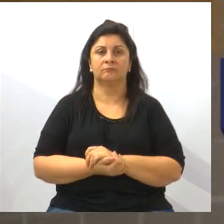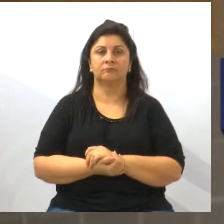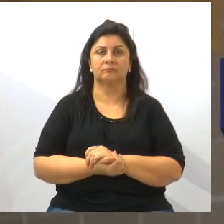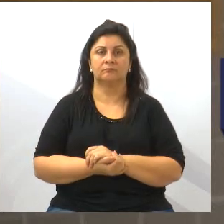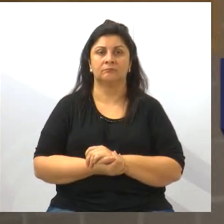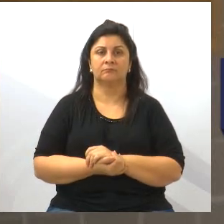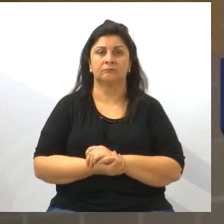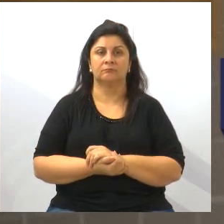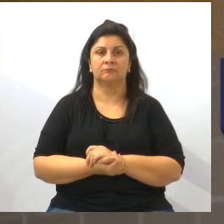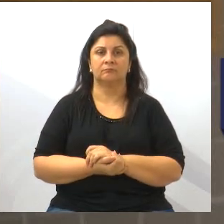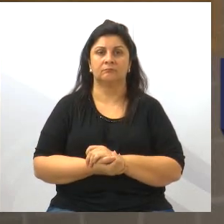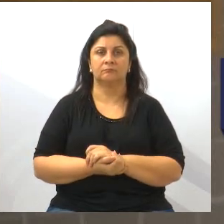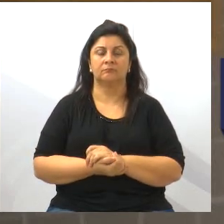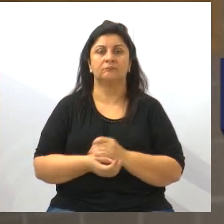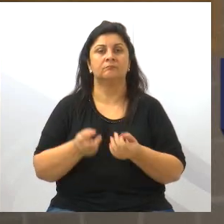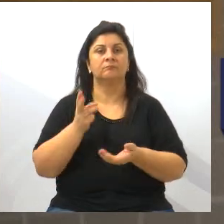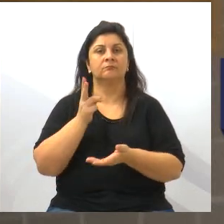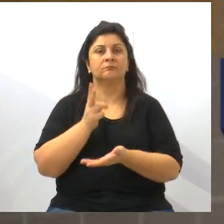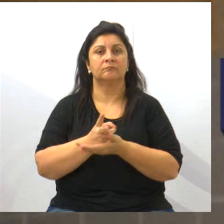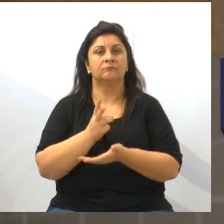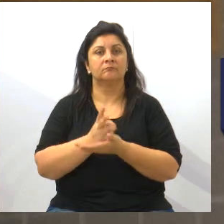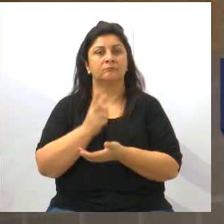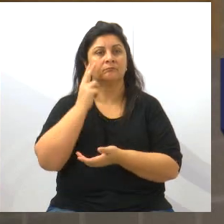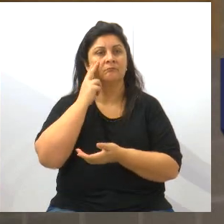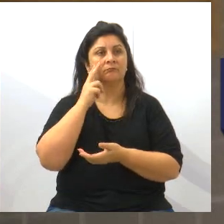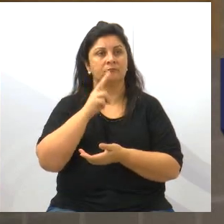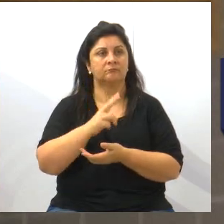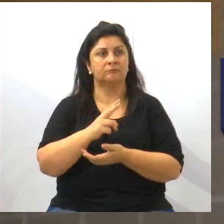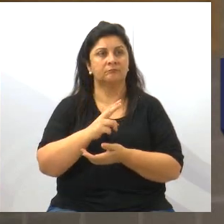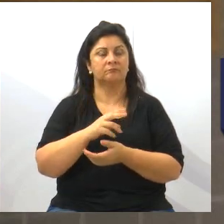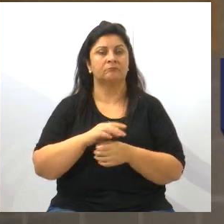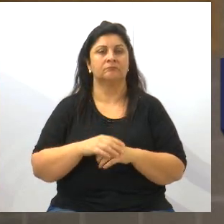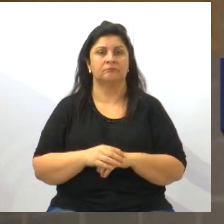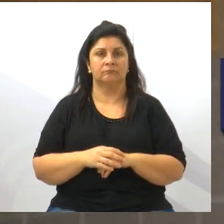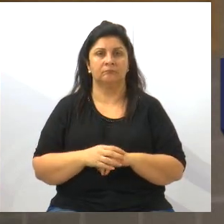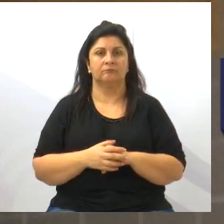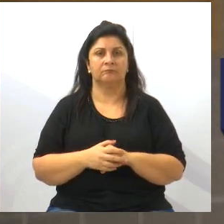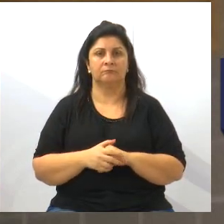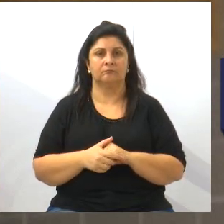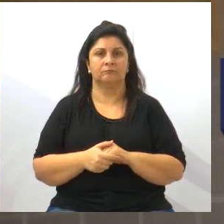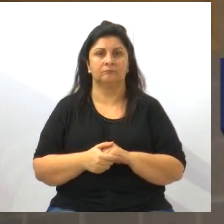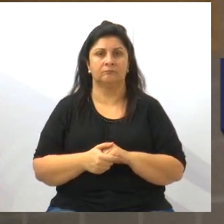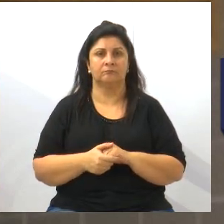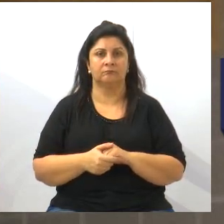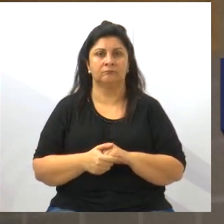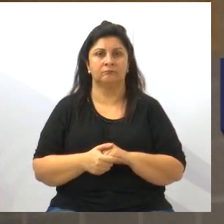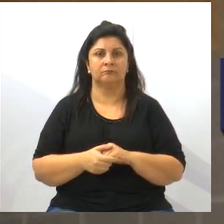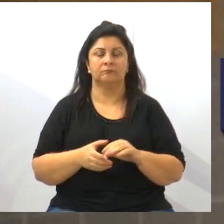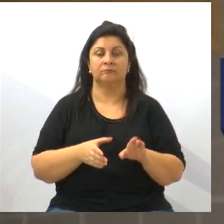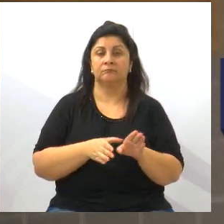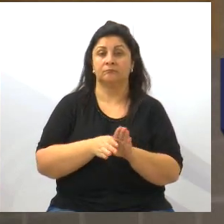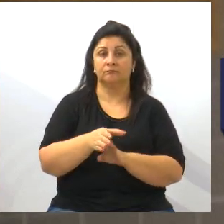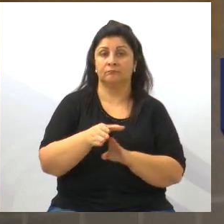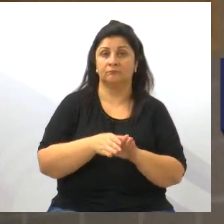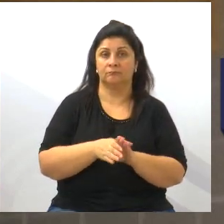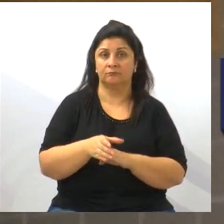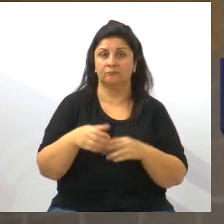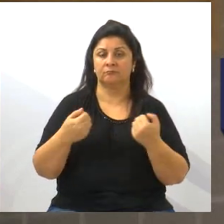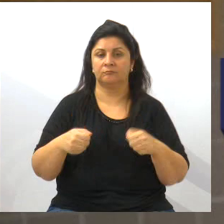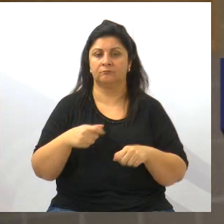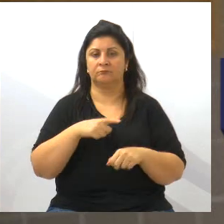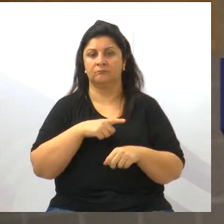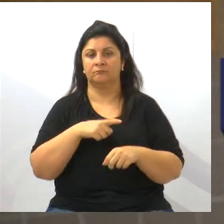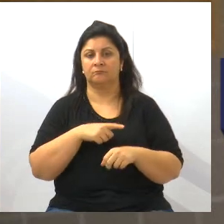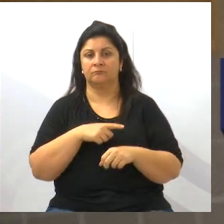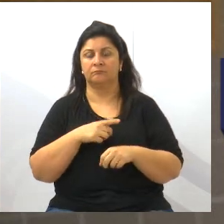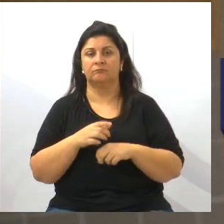estar assim, sempre com esse olhar amplo, não é? O conselho deve ter, e os conselheiros, um